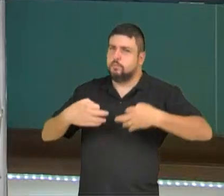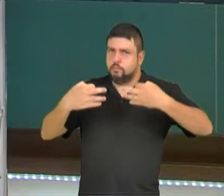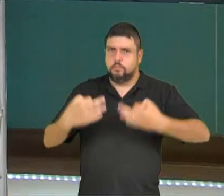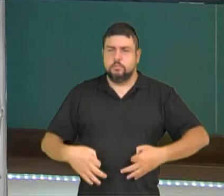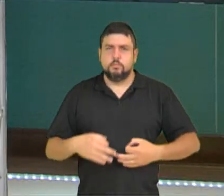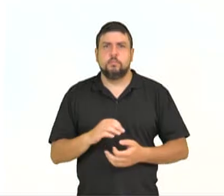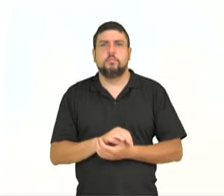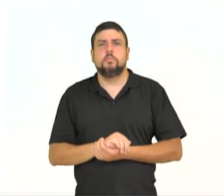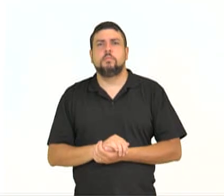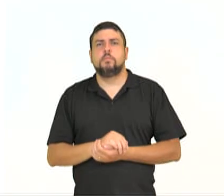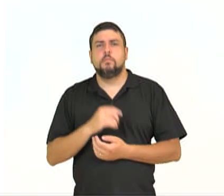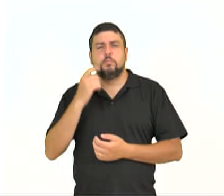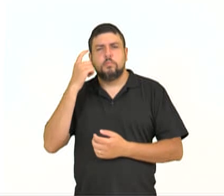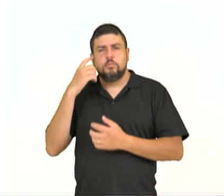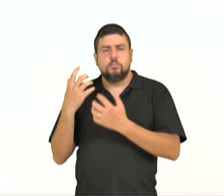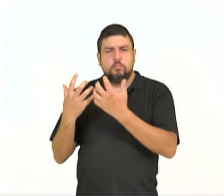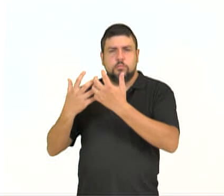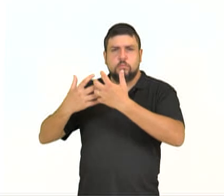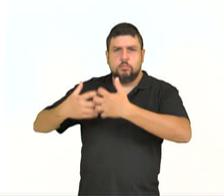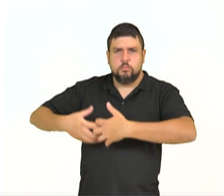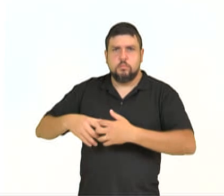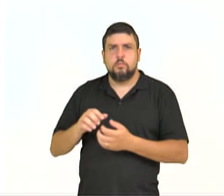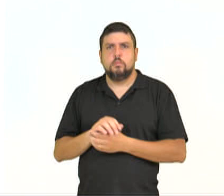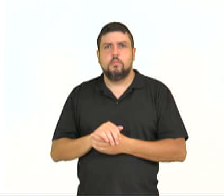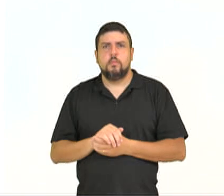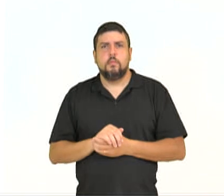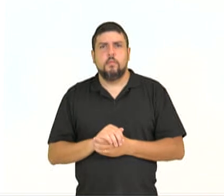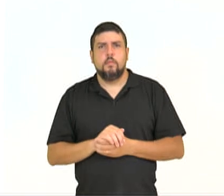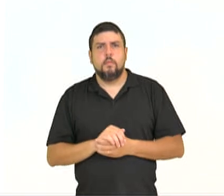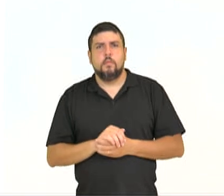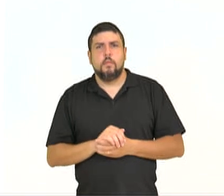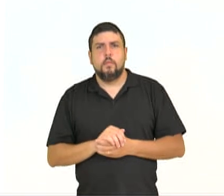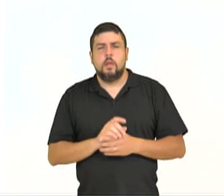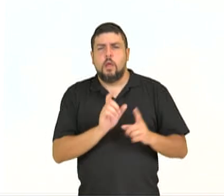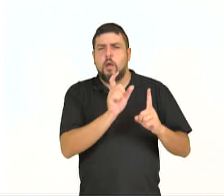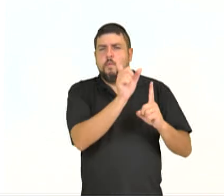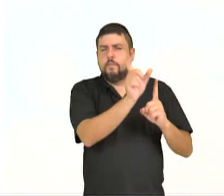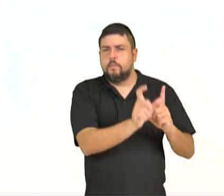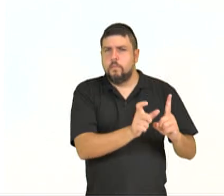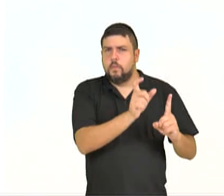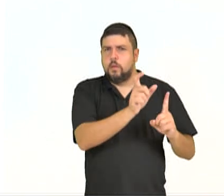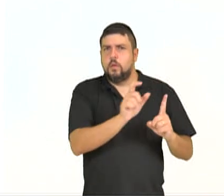Para refletir, relação entre a parte verbal e não